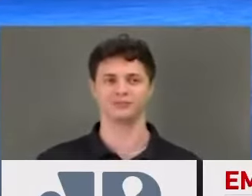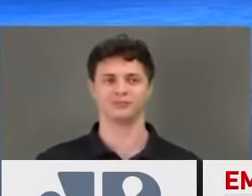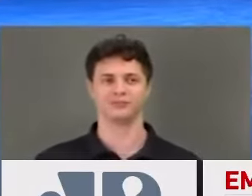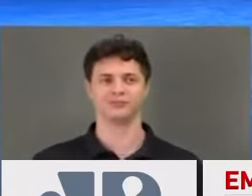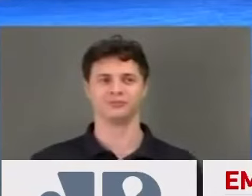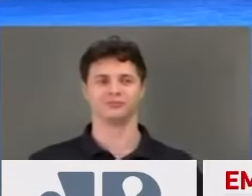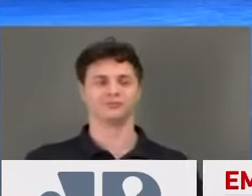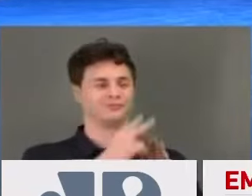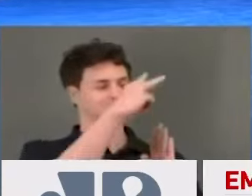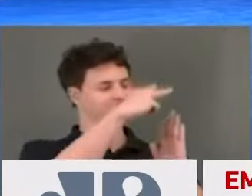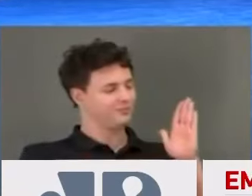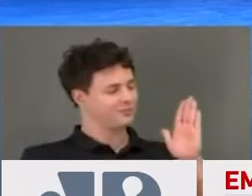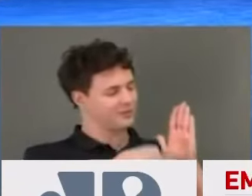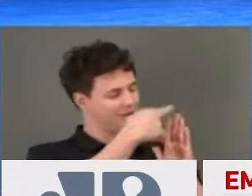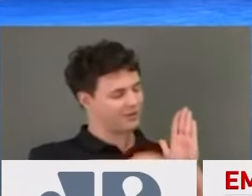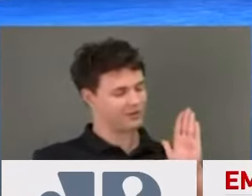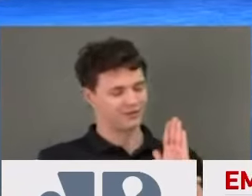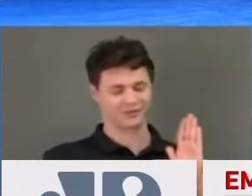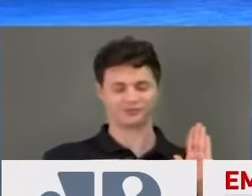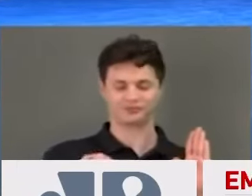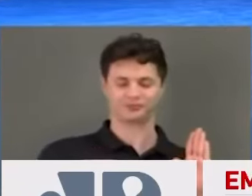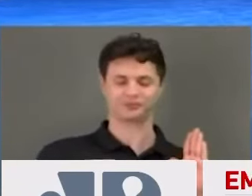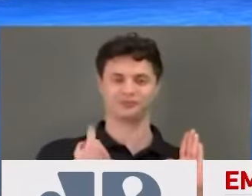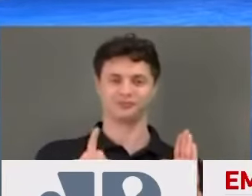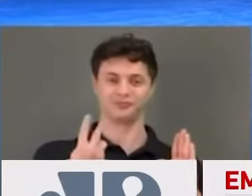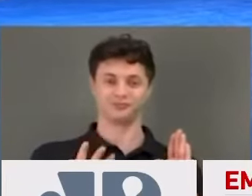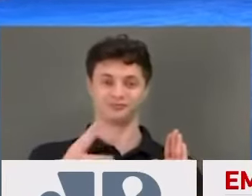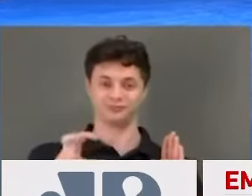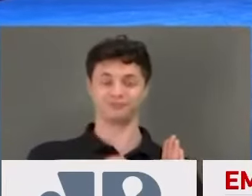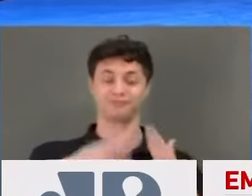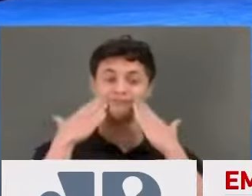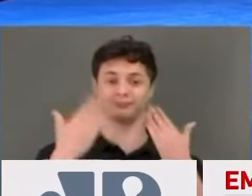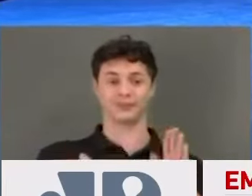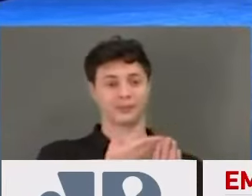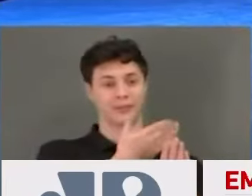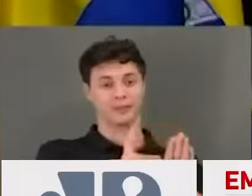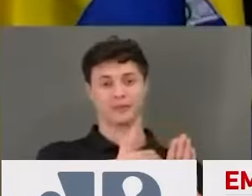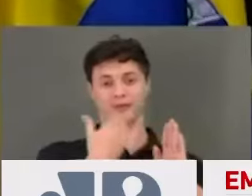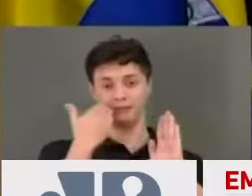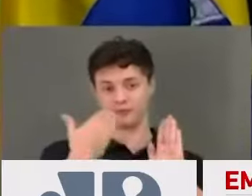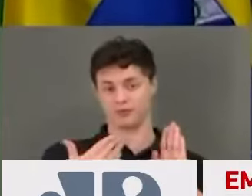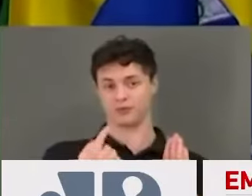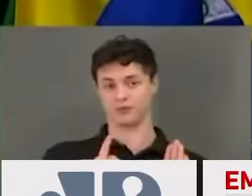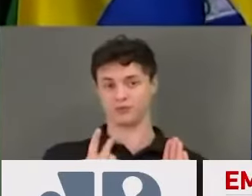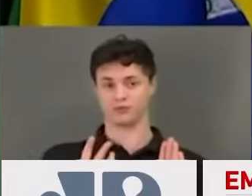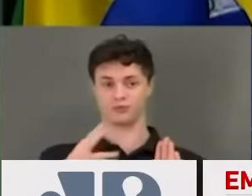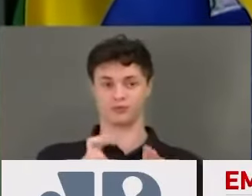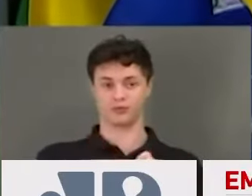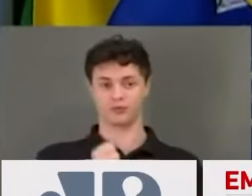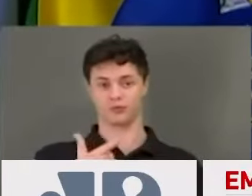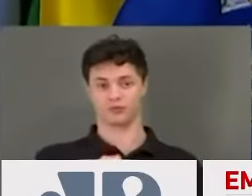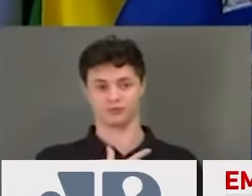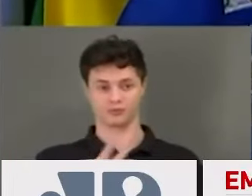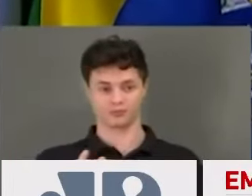de emendas para outros estados que não seja o próprio. A expectativa é de que o Congresso encaminhe o texto para votação nas